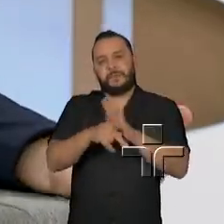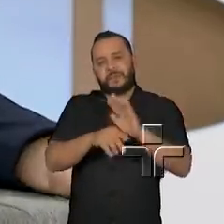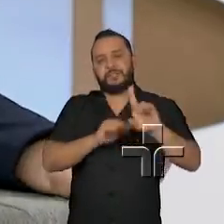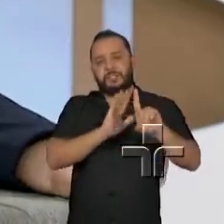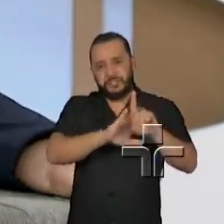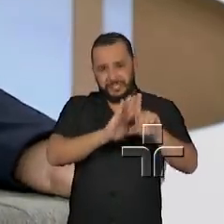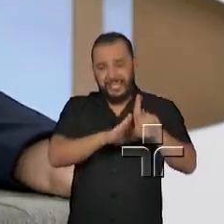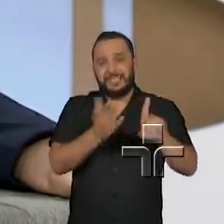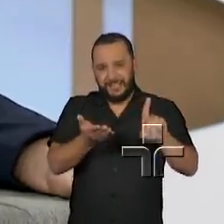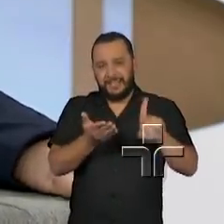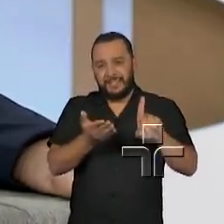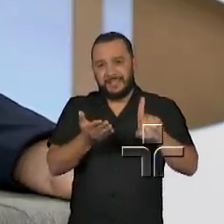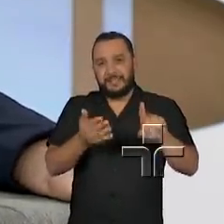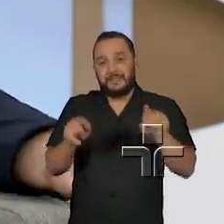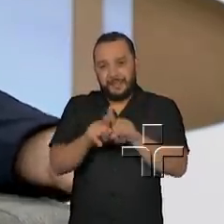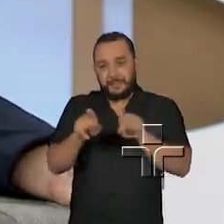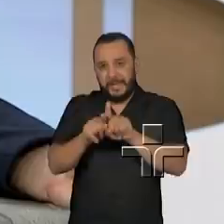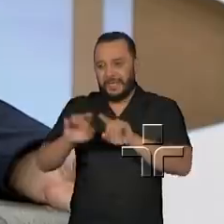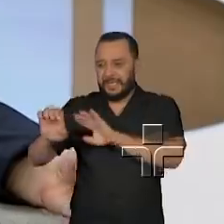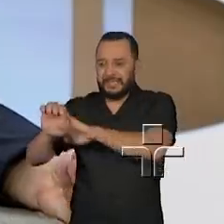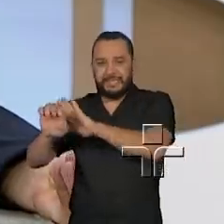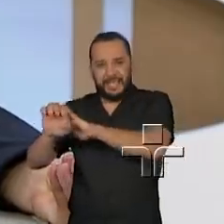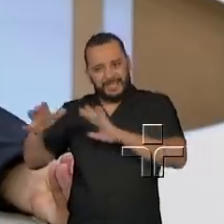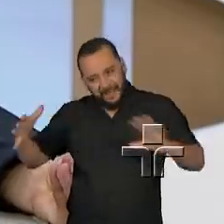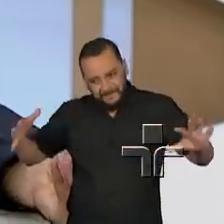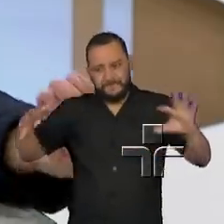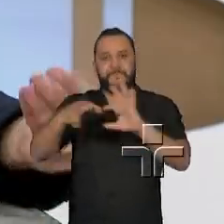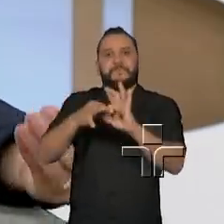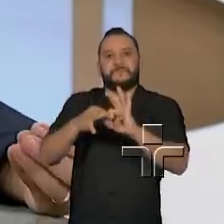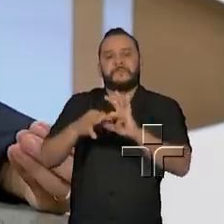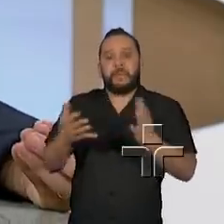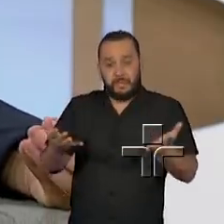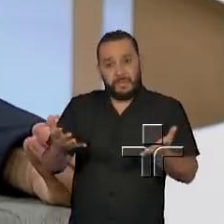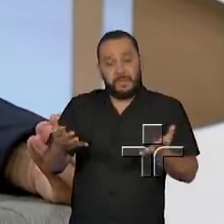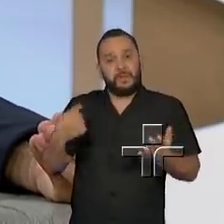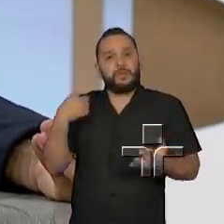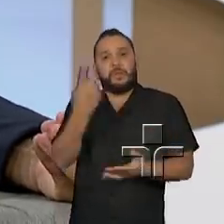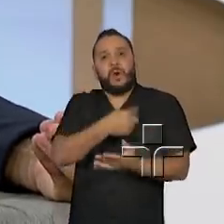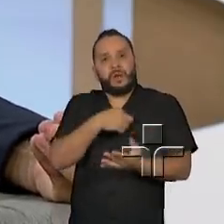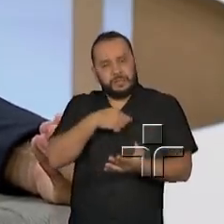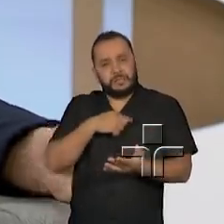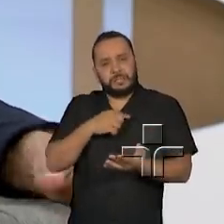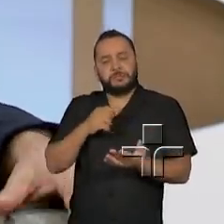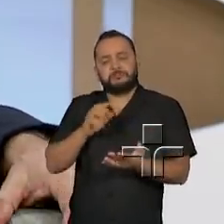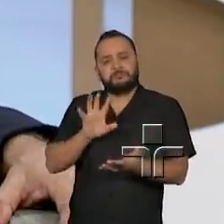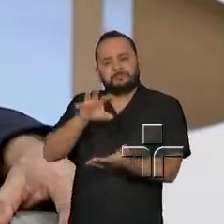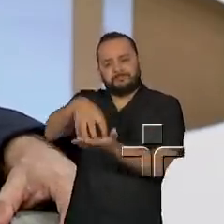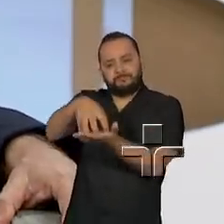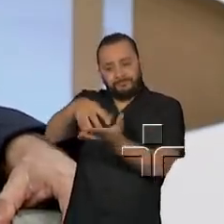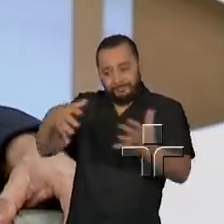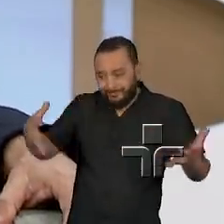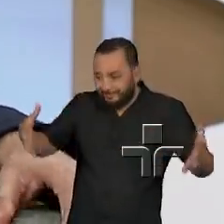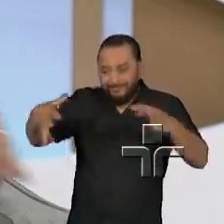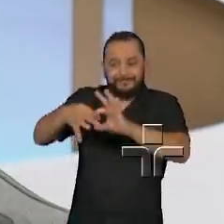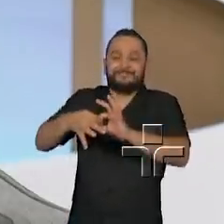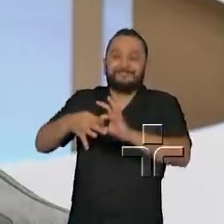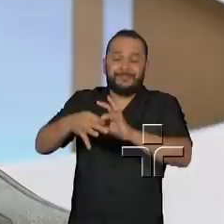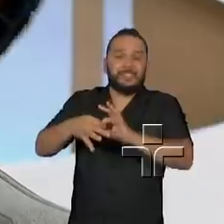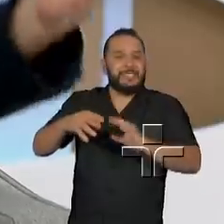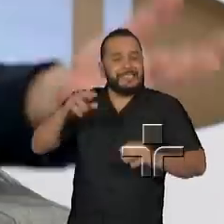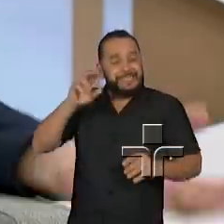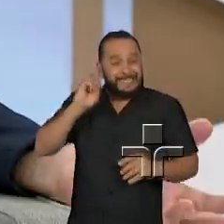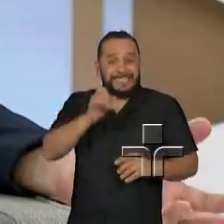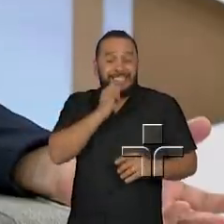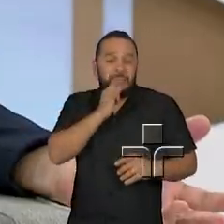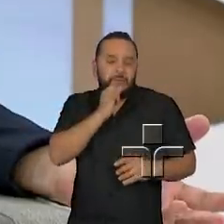esse é um momento em que a gente precisa se unir no centro. O que é interessante para o Brasil é que estamos todos no mesmo barco. Se o Brasil sofrer uma desertificação na Amazônia, o